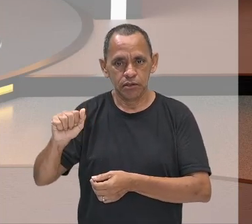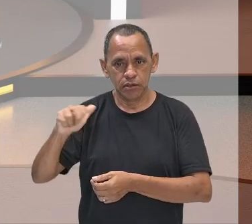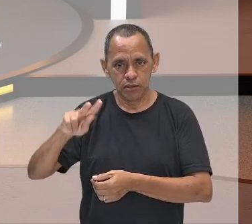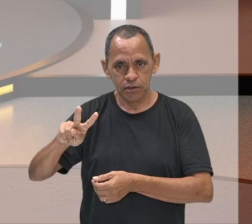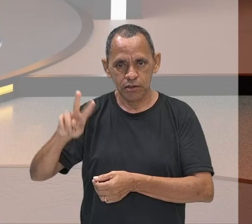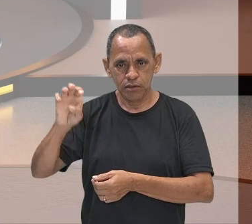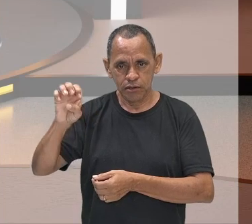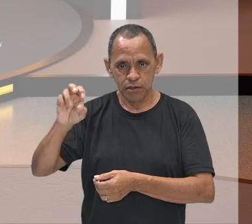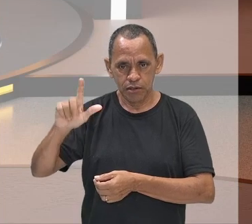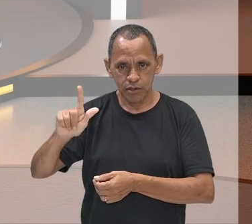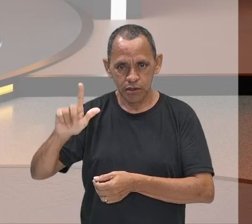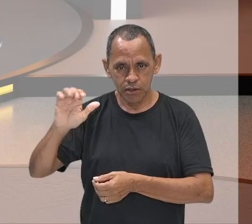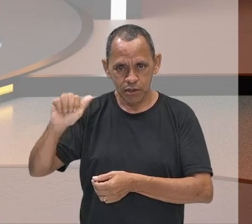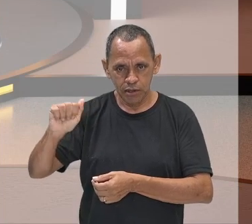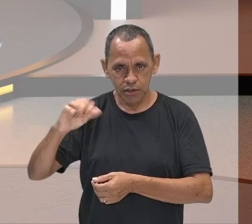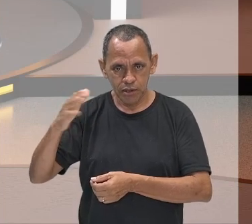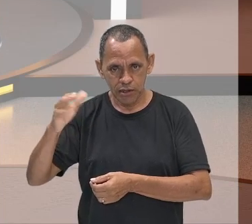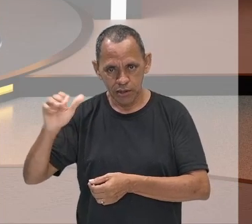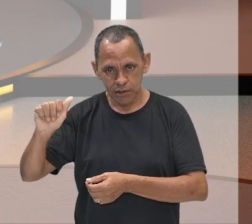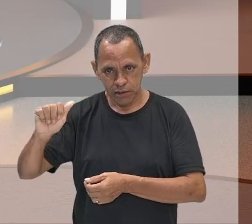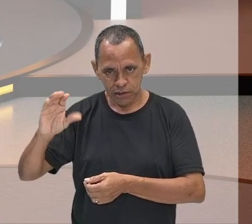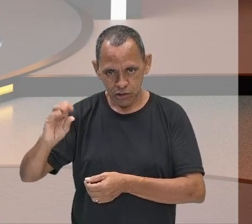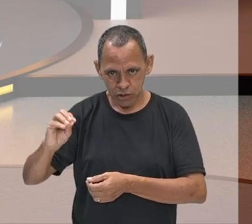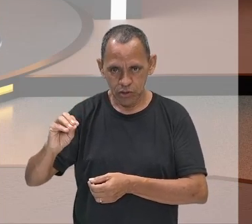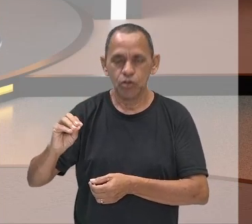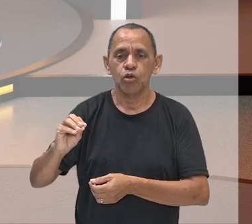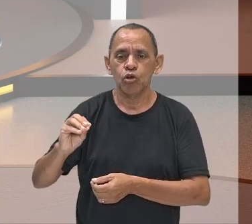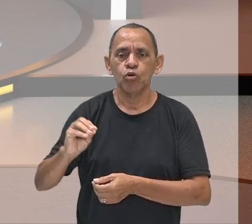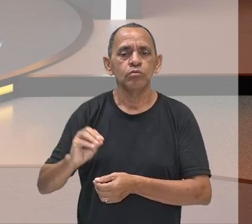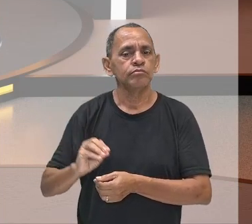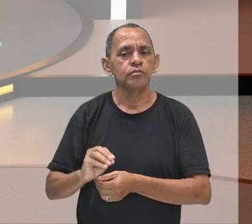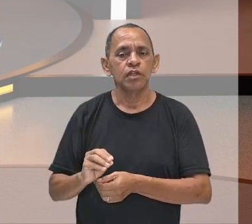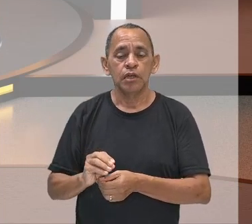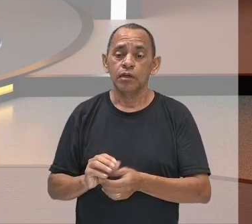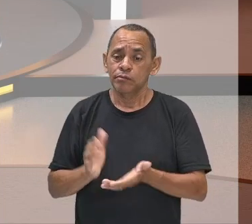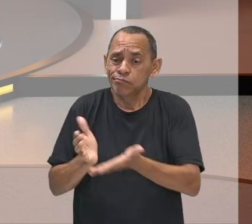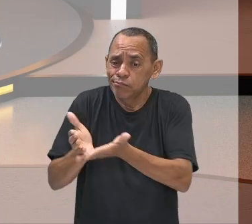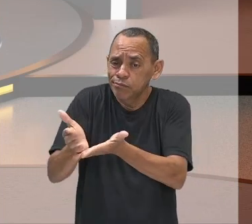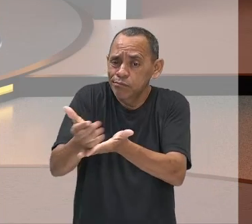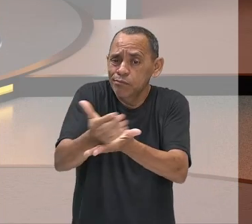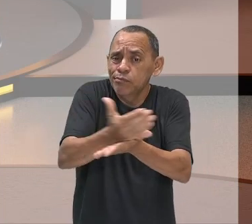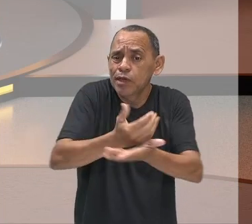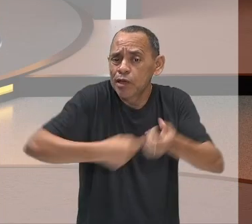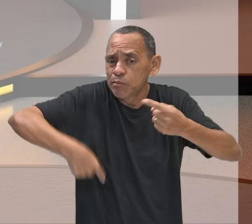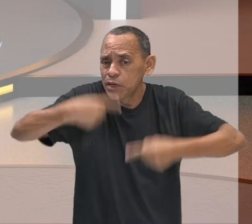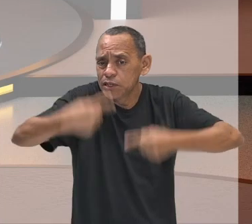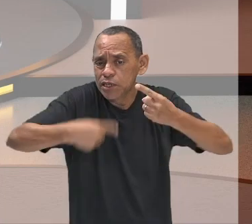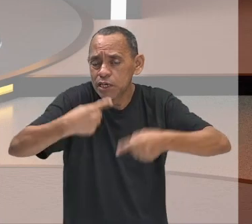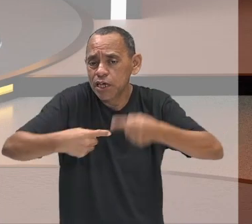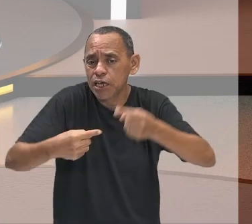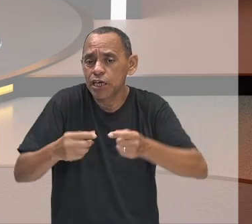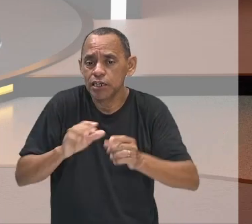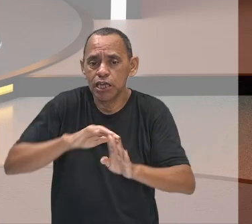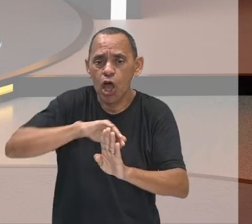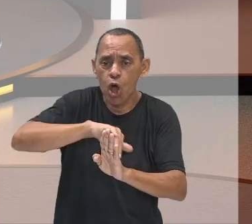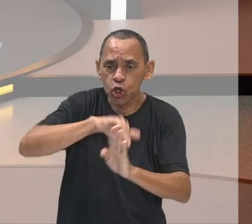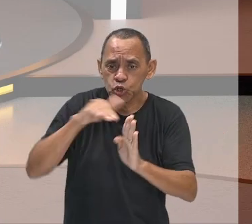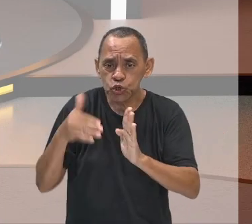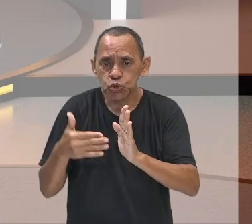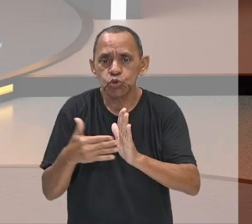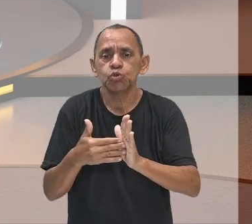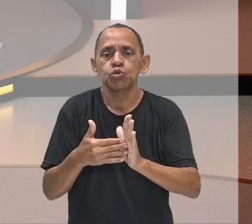medida para fazer com que toda a mercadoria que saísse ou chegasse nos portos